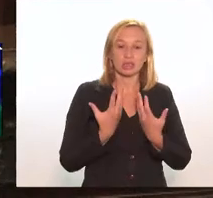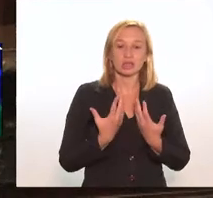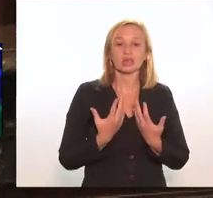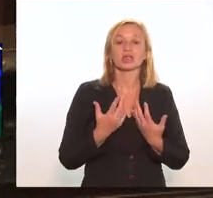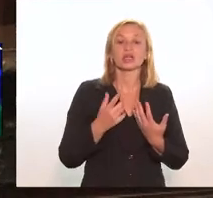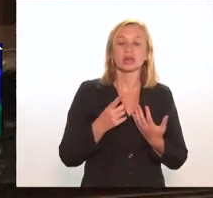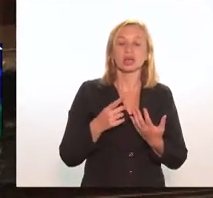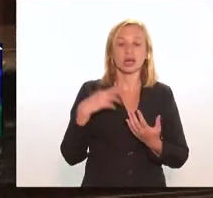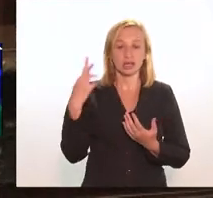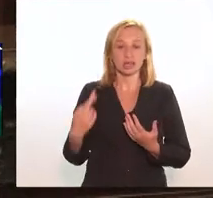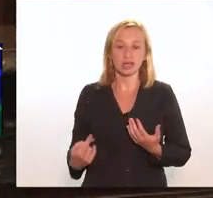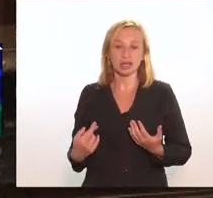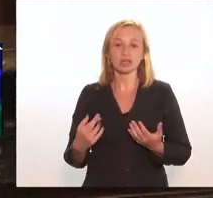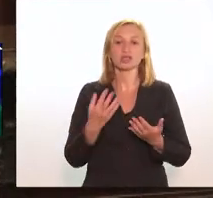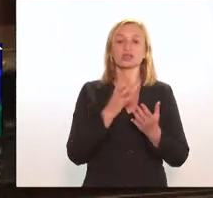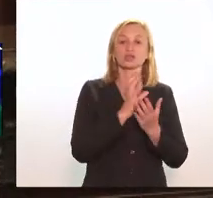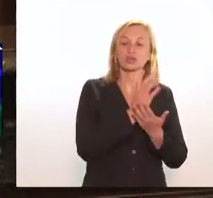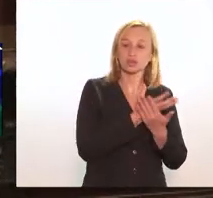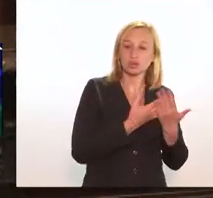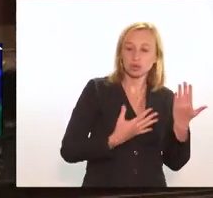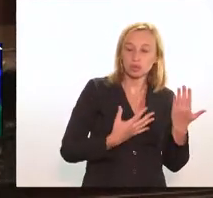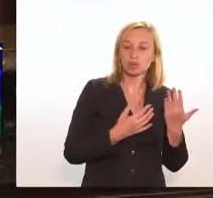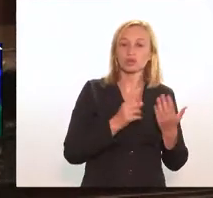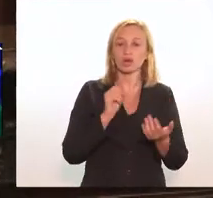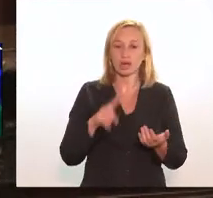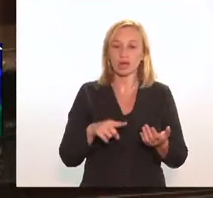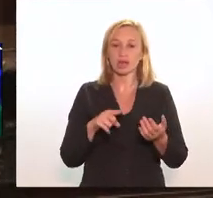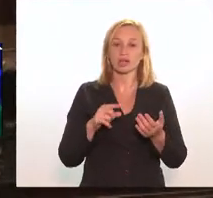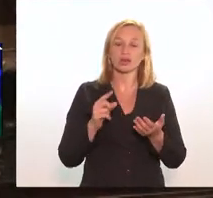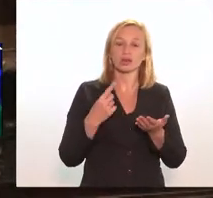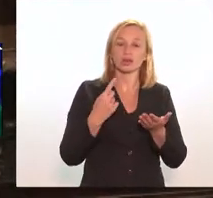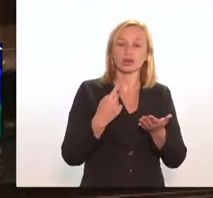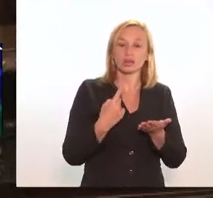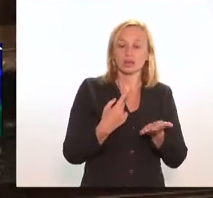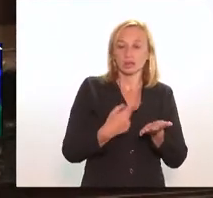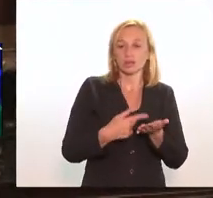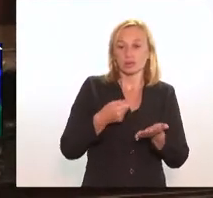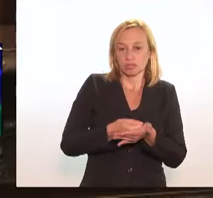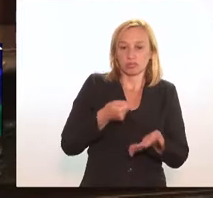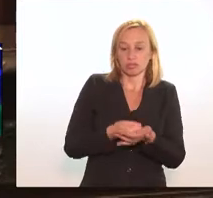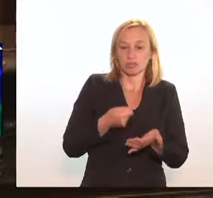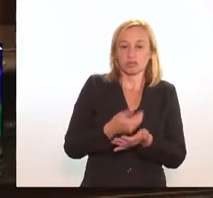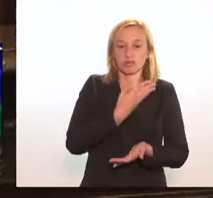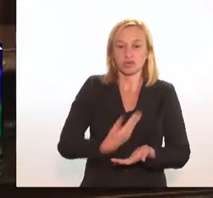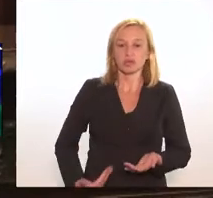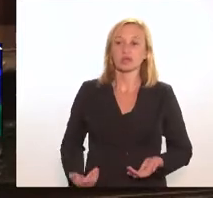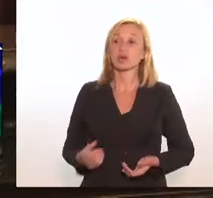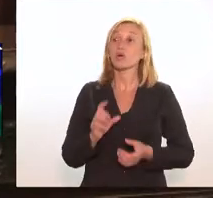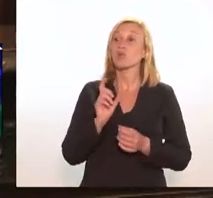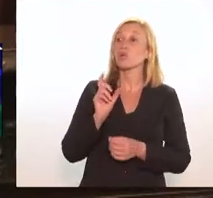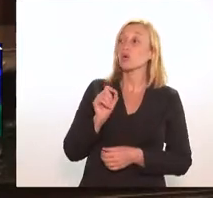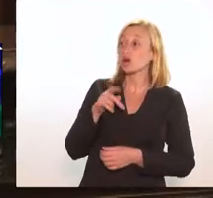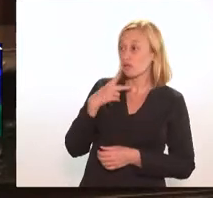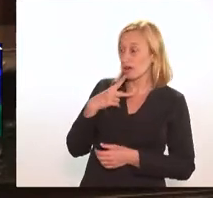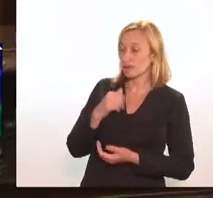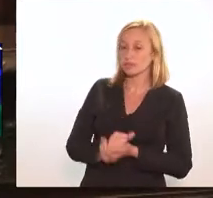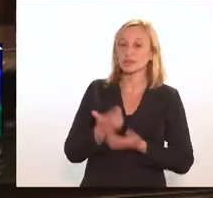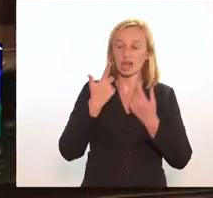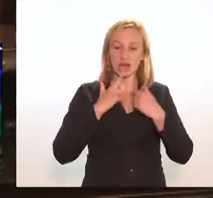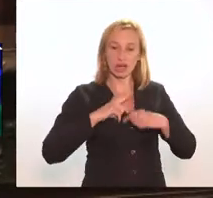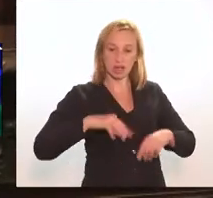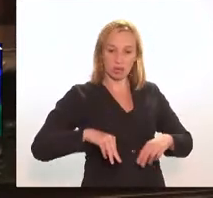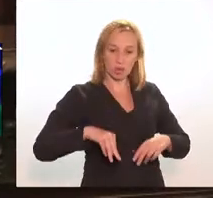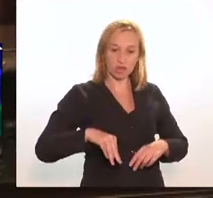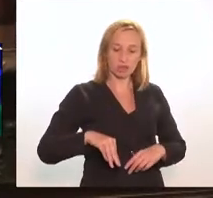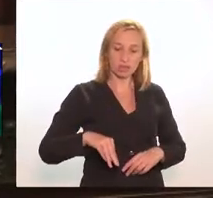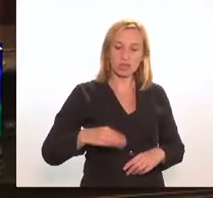que os currículos eram arbitrariamente outorgados pelos governos autoritários. Onde que quero chegar? Se a linguagem é um